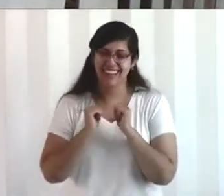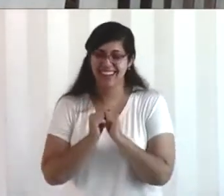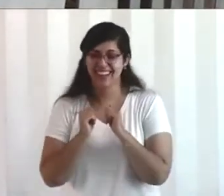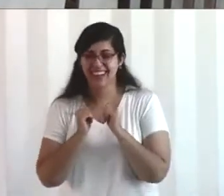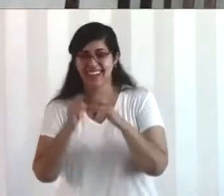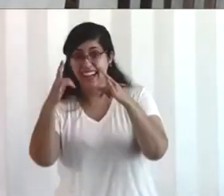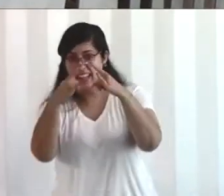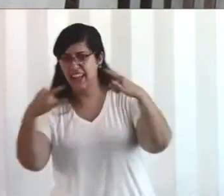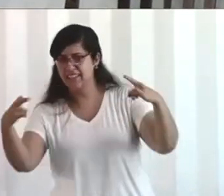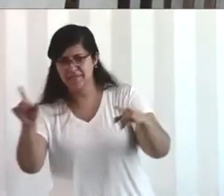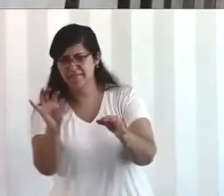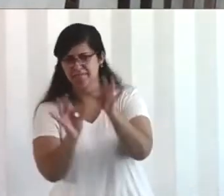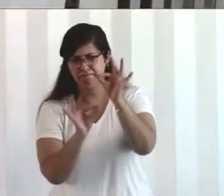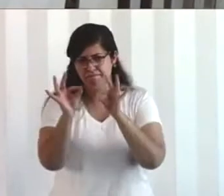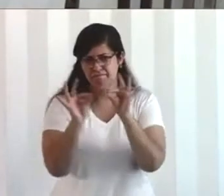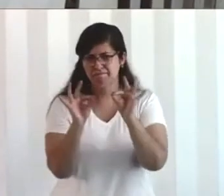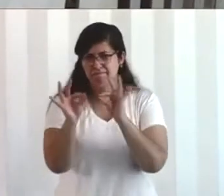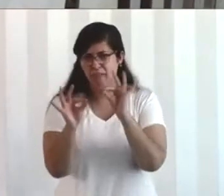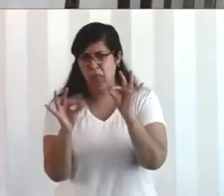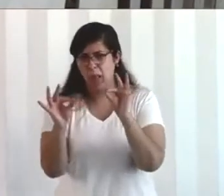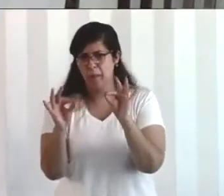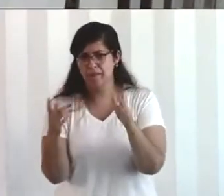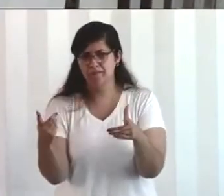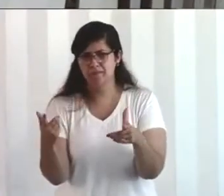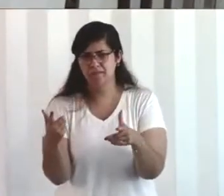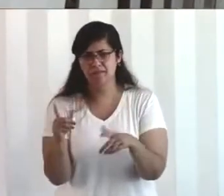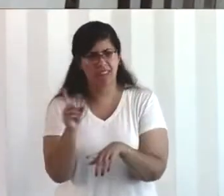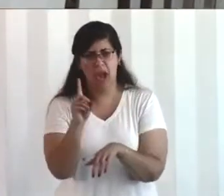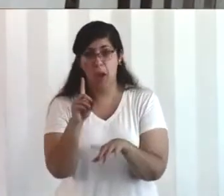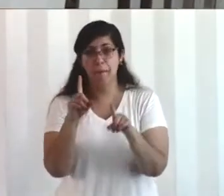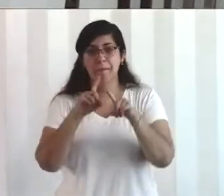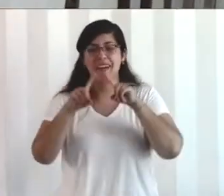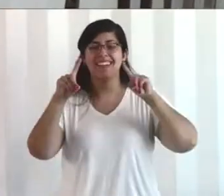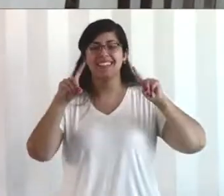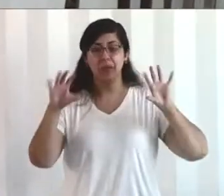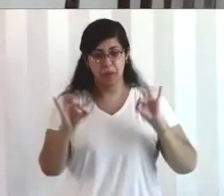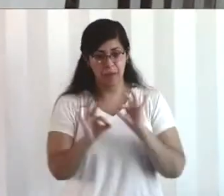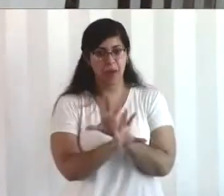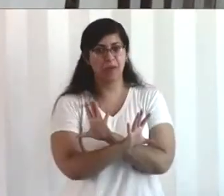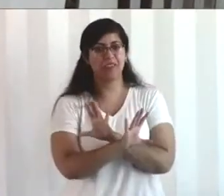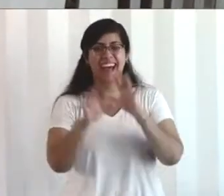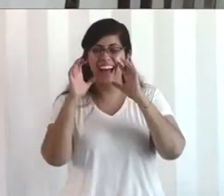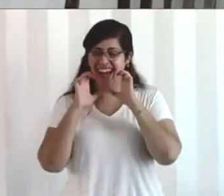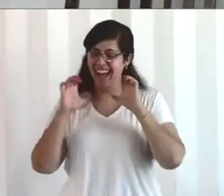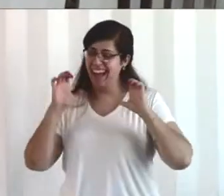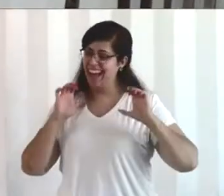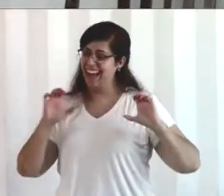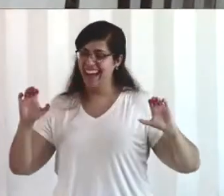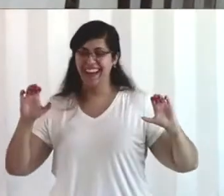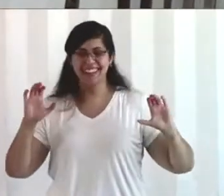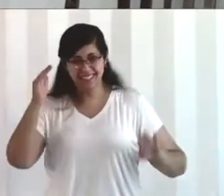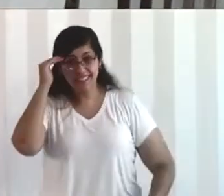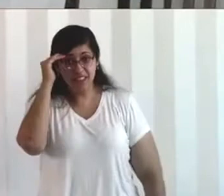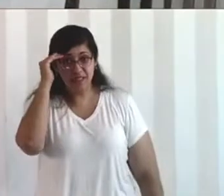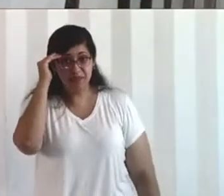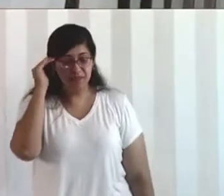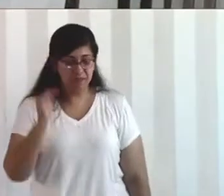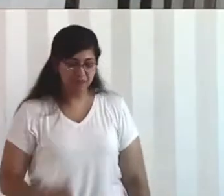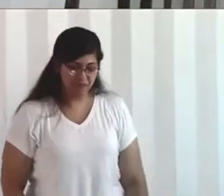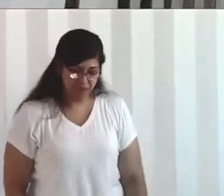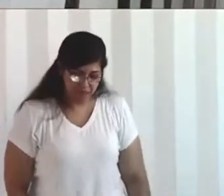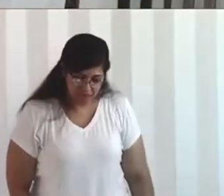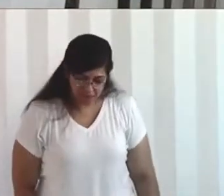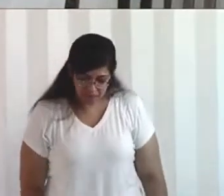Ao contrário, ele se entregou à palavra. Paulo se entrega à palavra nesse instante, por quê?